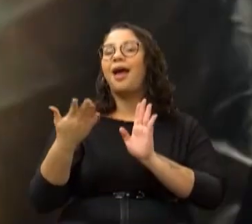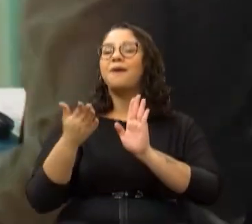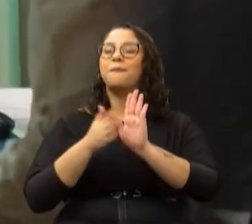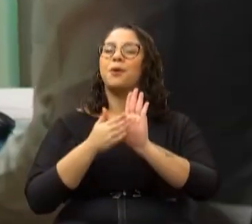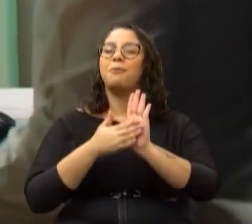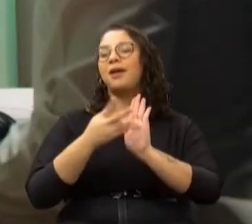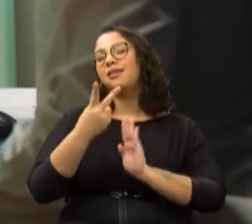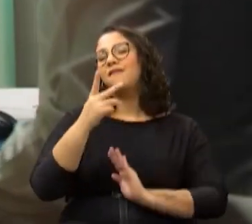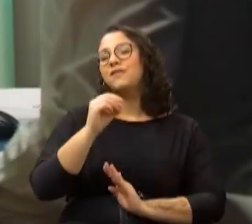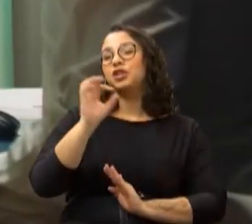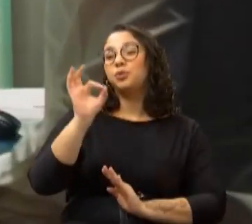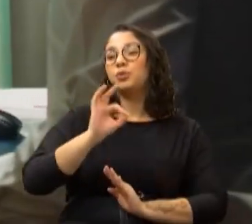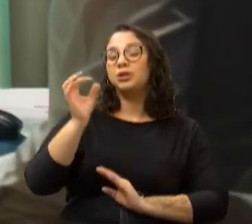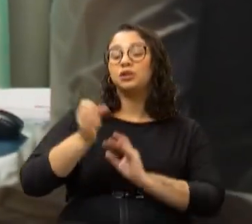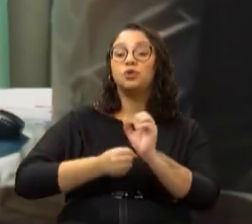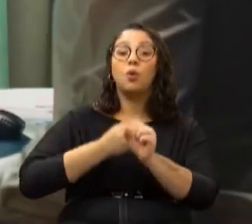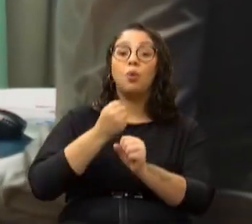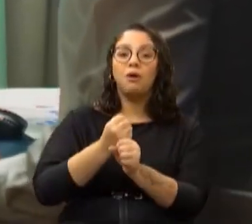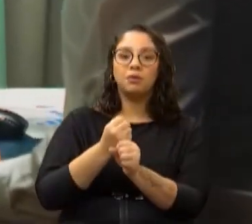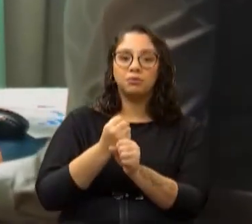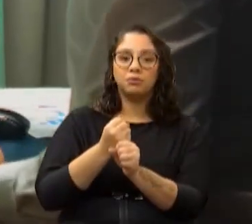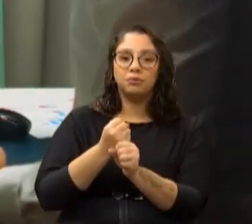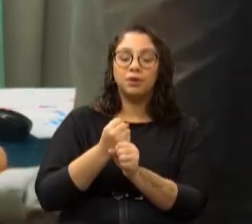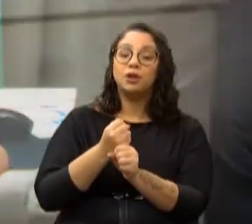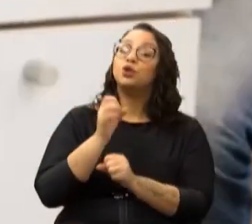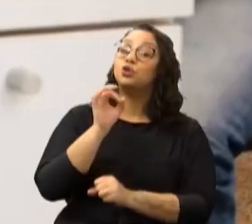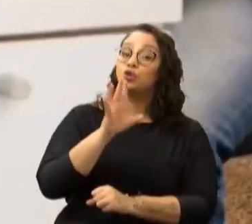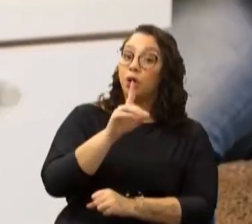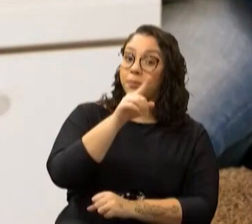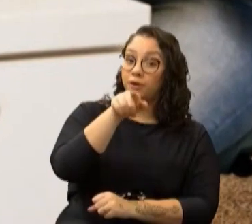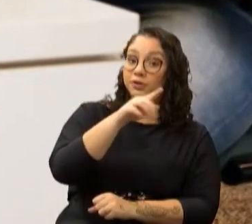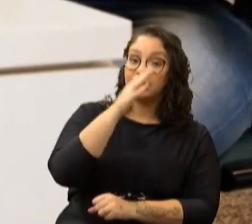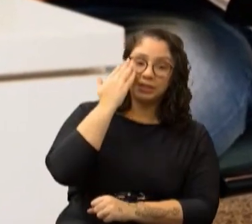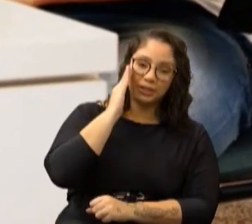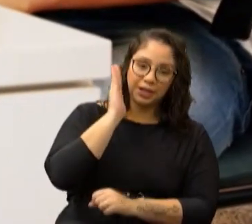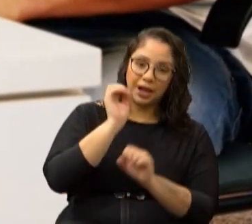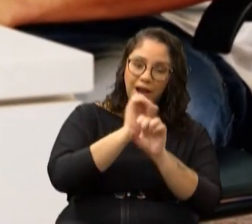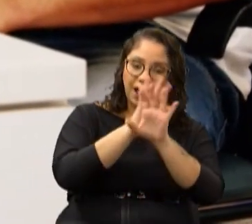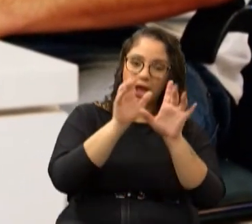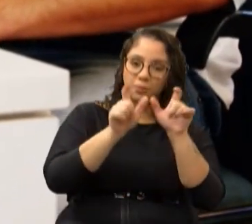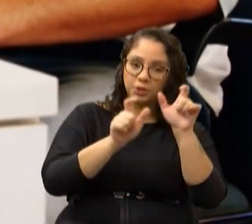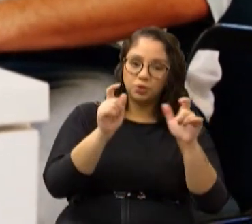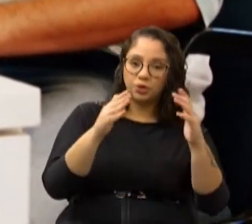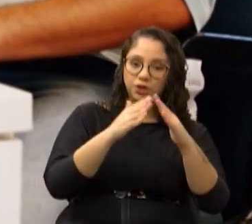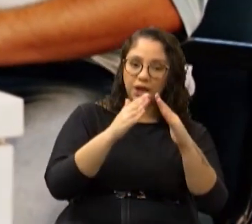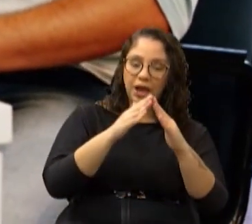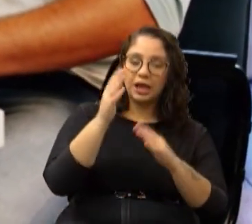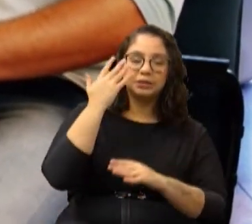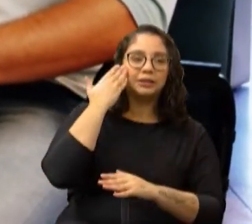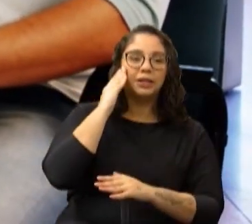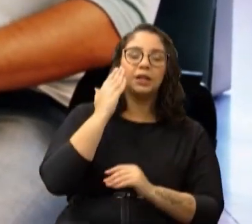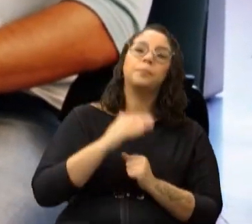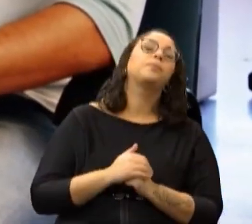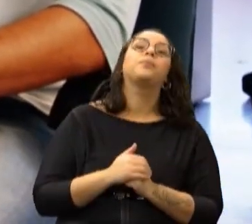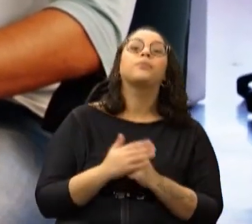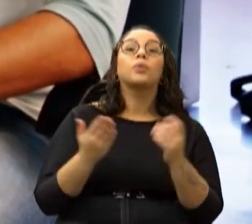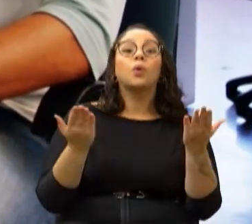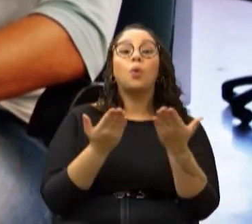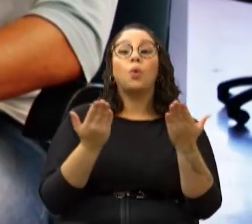estão prometendo, por exemplo, 20% ao ano. Apenas para dar uma referência, Dalila, para você, para o pessoal de